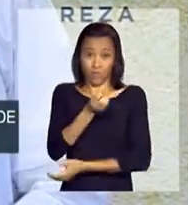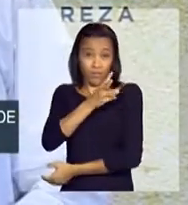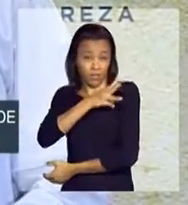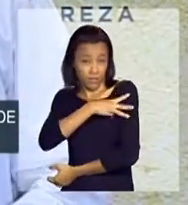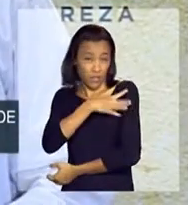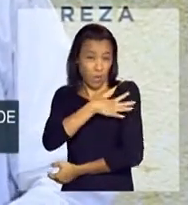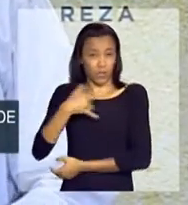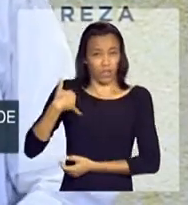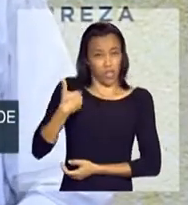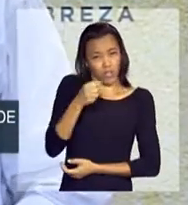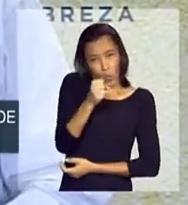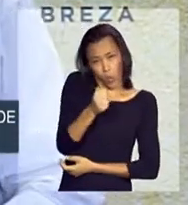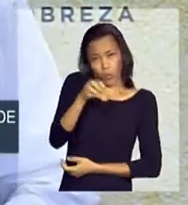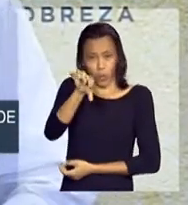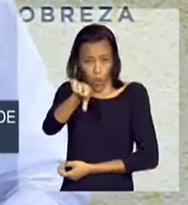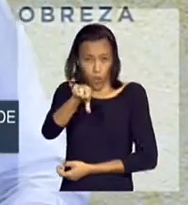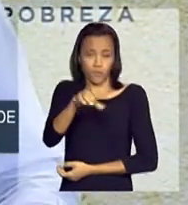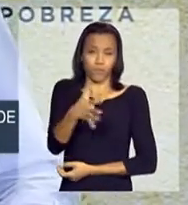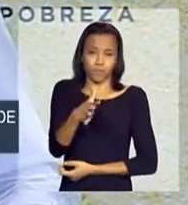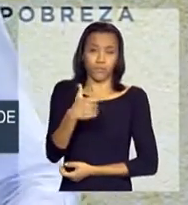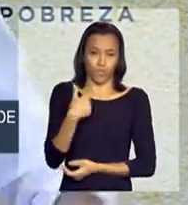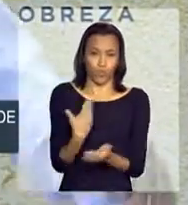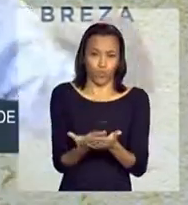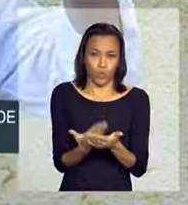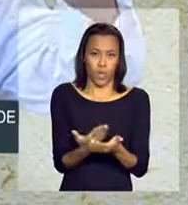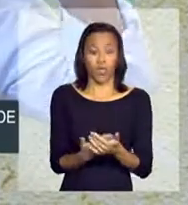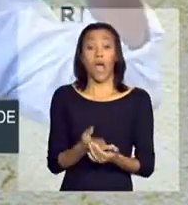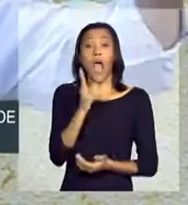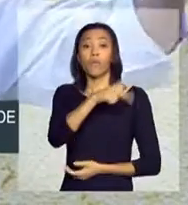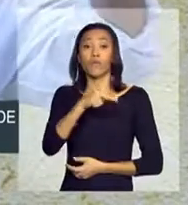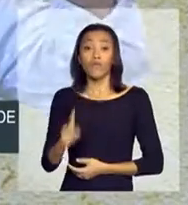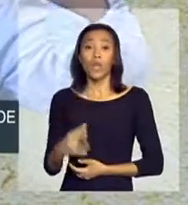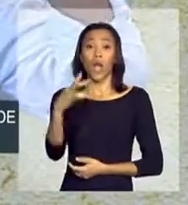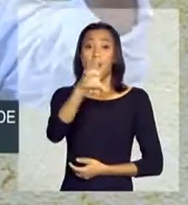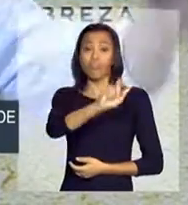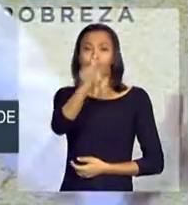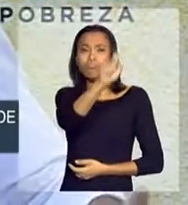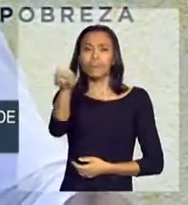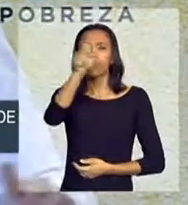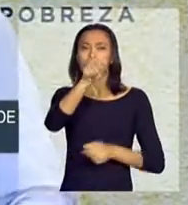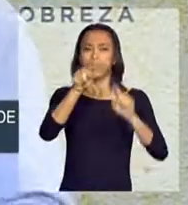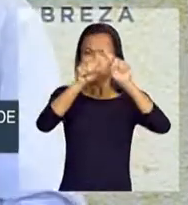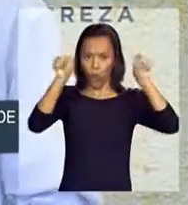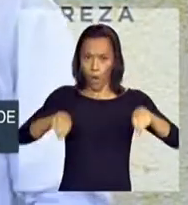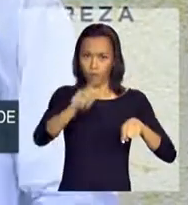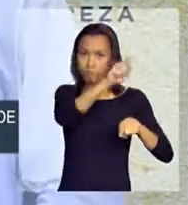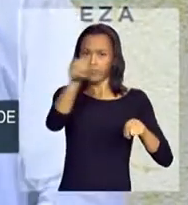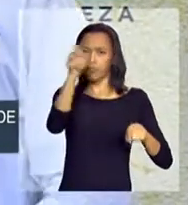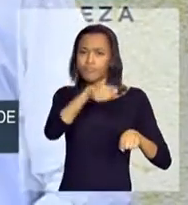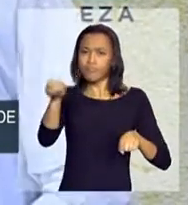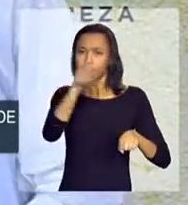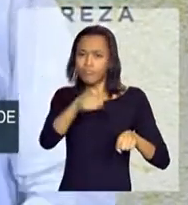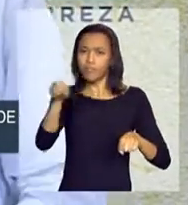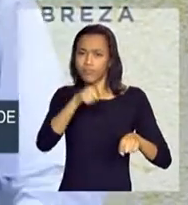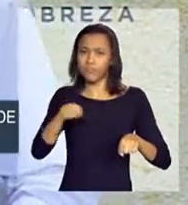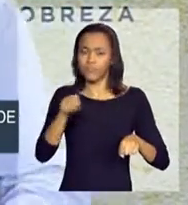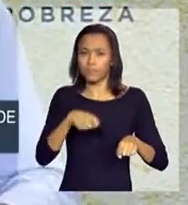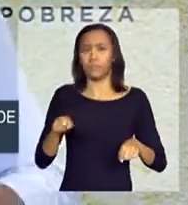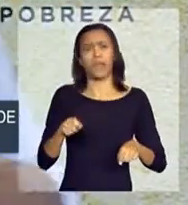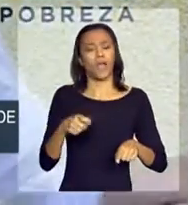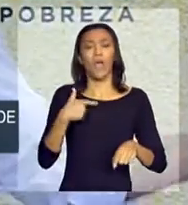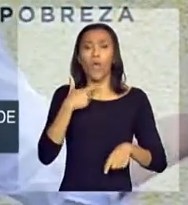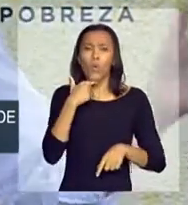devia ter uns oito nove anos de idade a professora por escrever o que escrevesse lá na lousa na parede